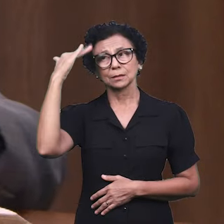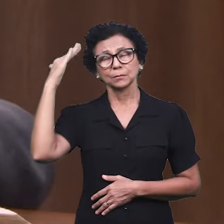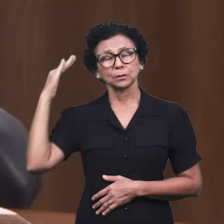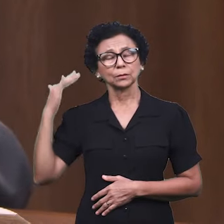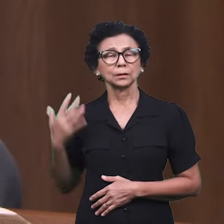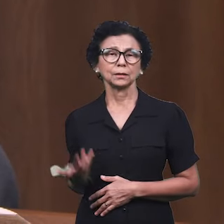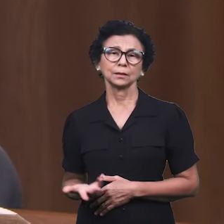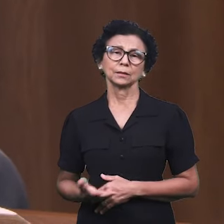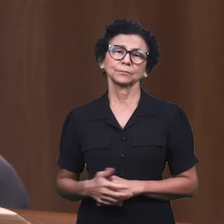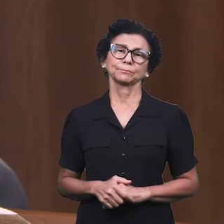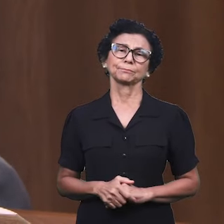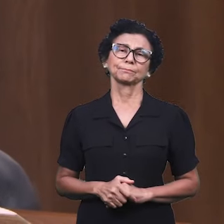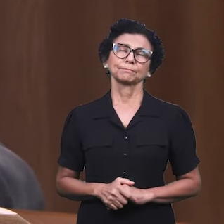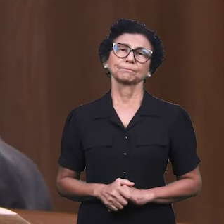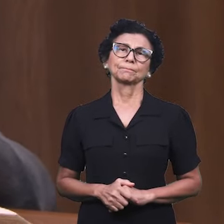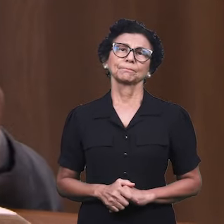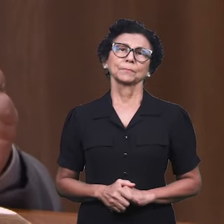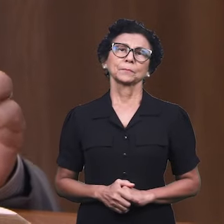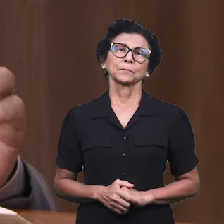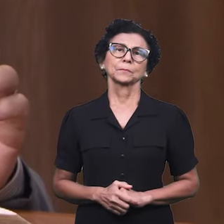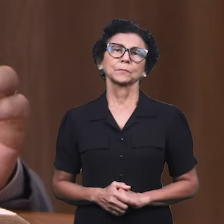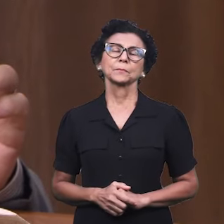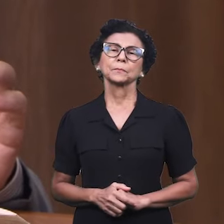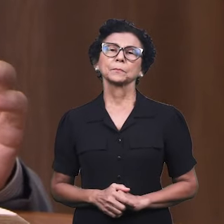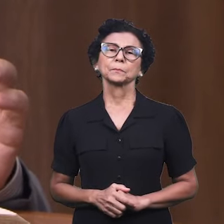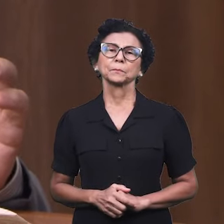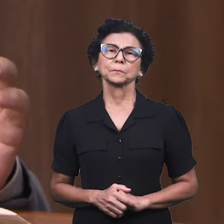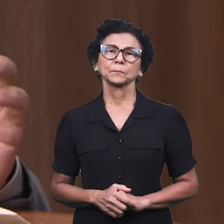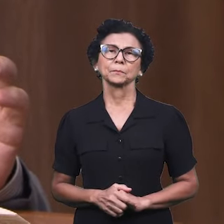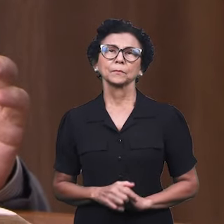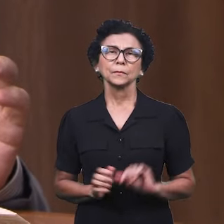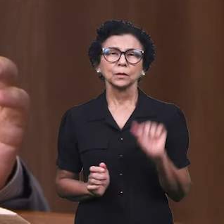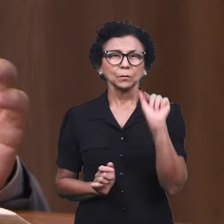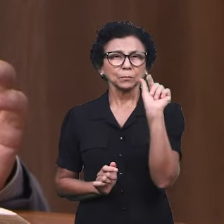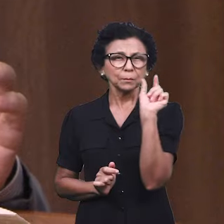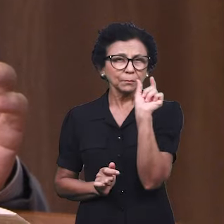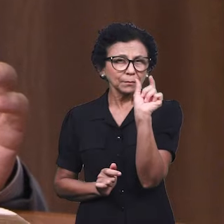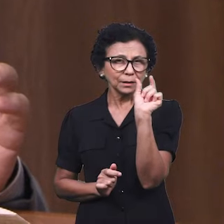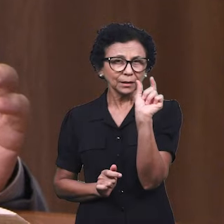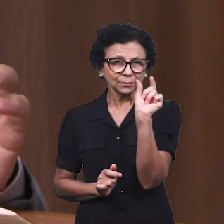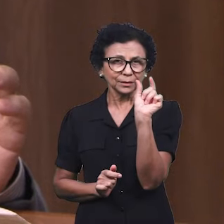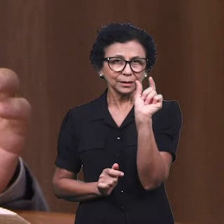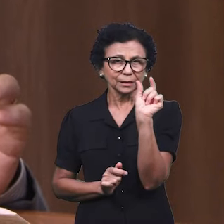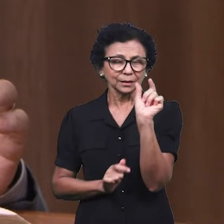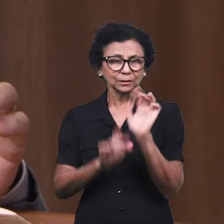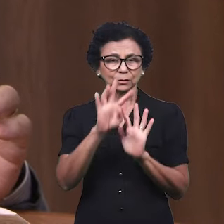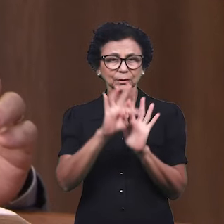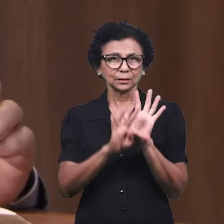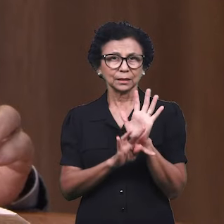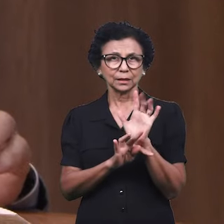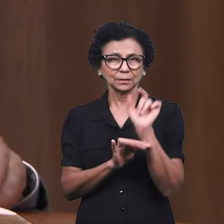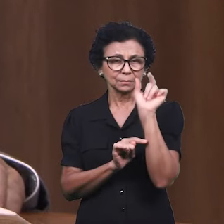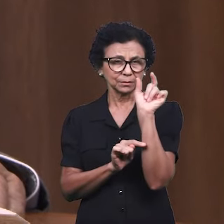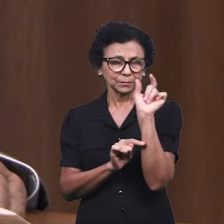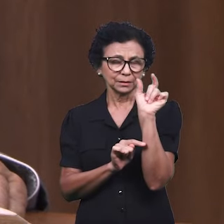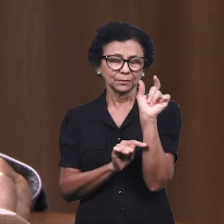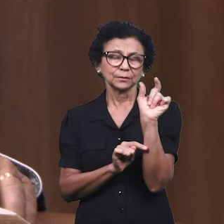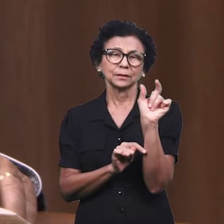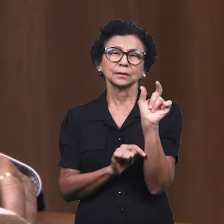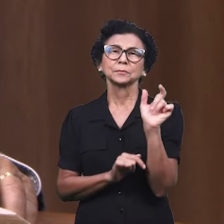tempo. Olha, uma palavrinha que está aqui, pequena palavra, mas o tempo, no último seminário aqui,